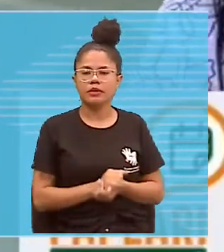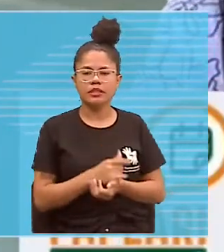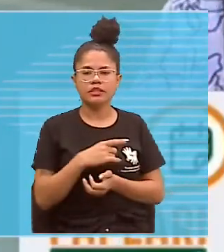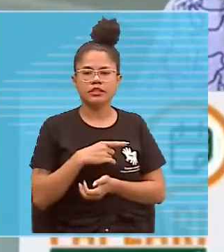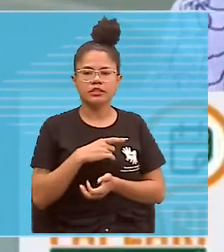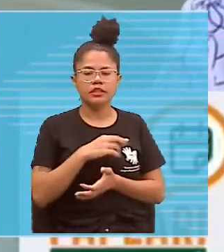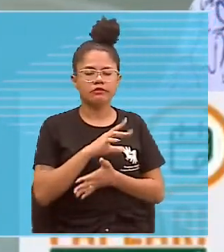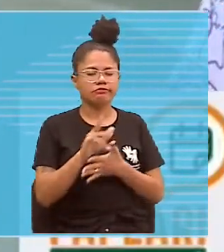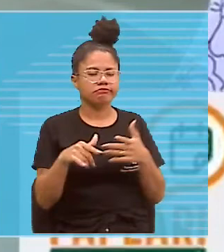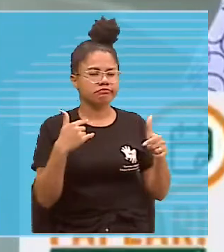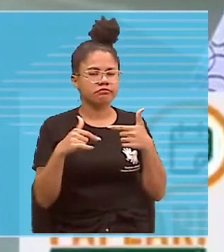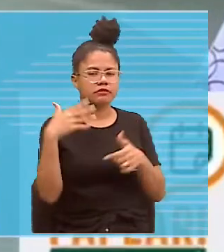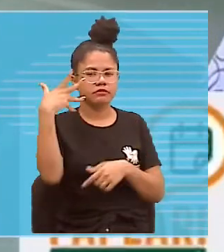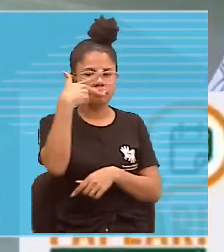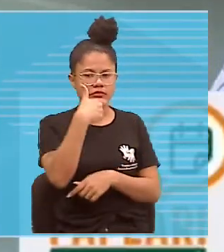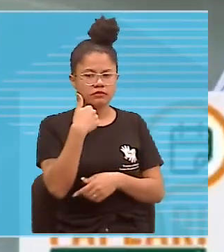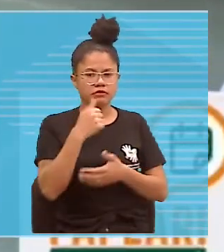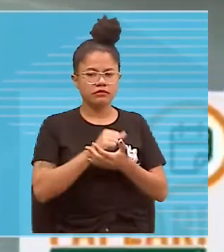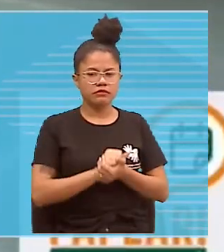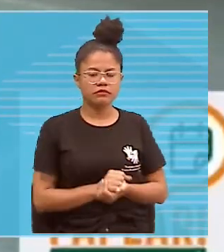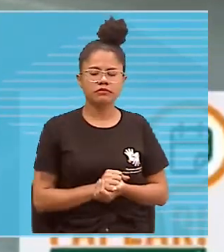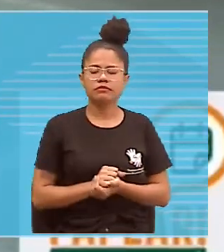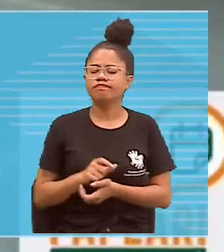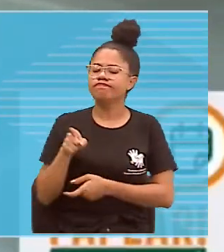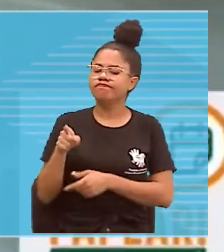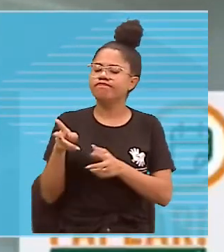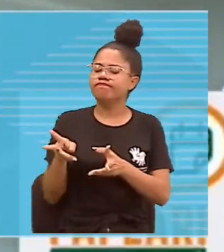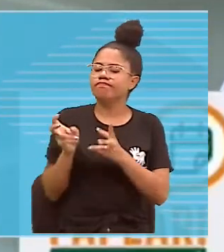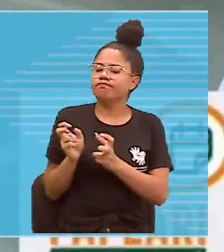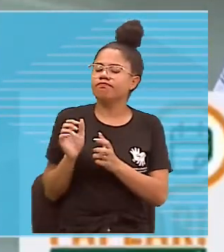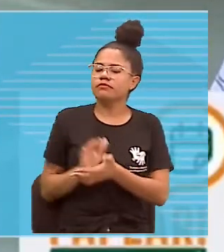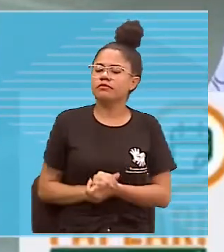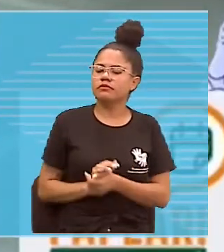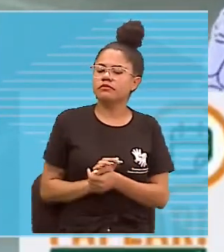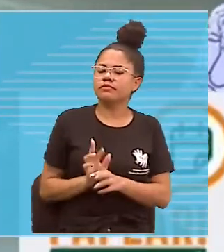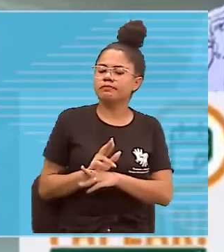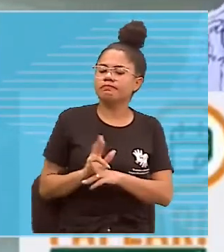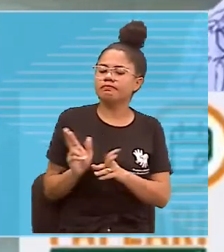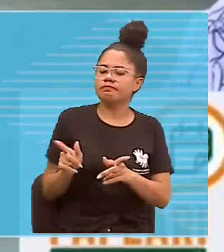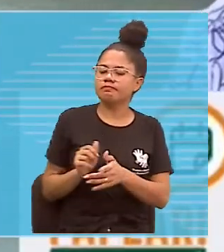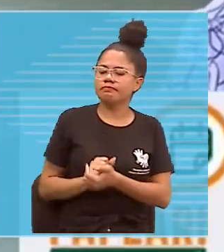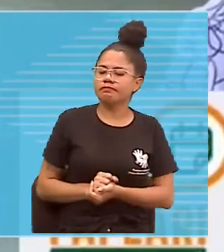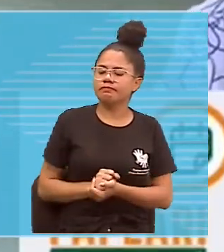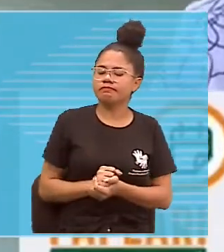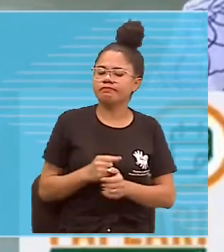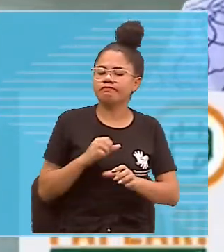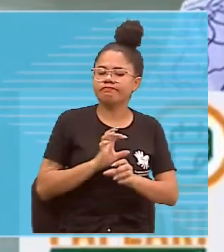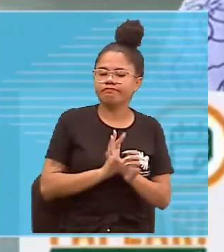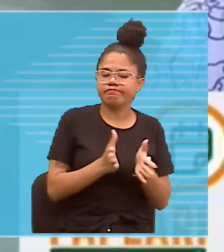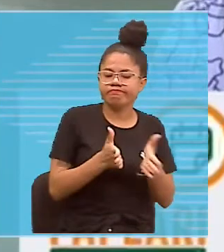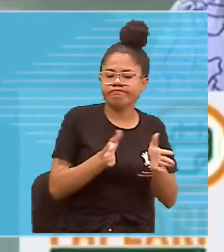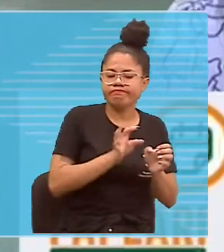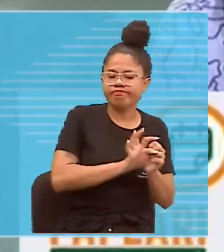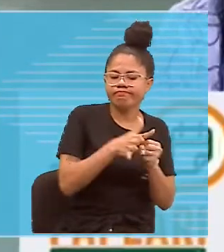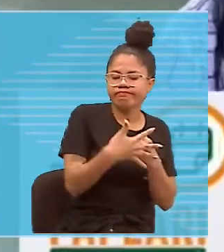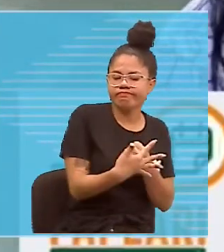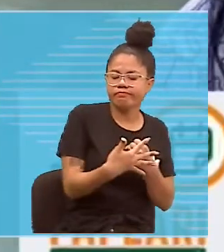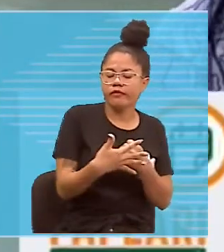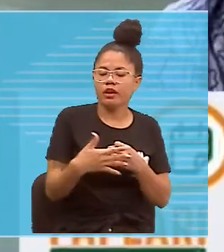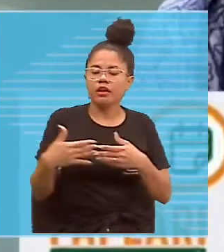período de maior isolamento da pandemia e agora com o retorno presencial? Você sentiu diferença